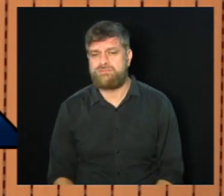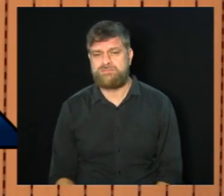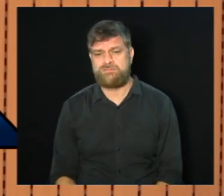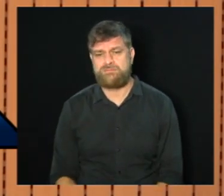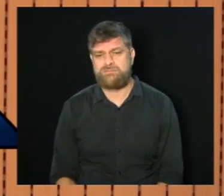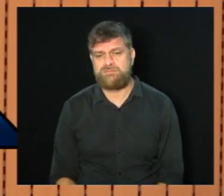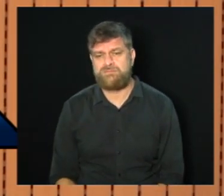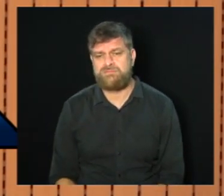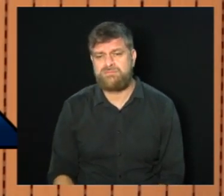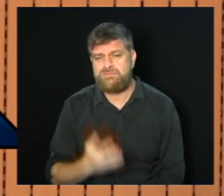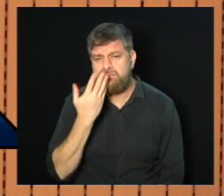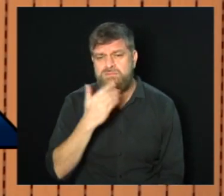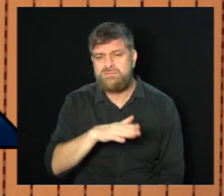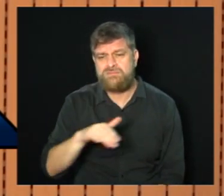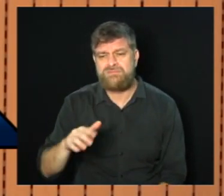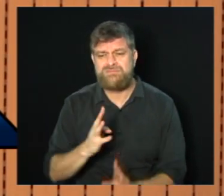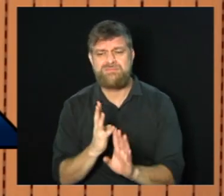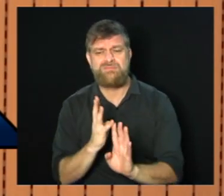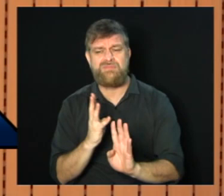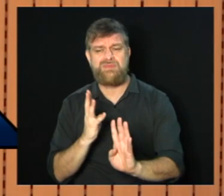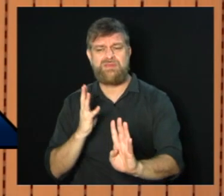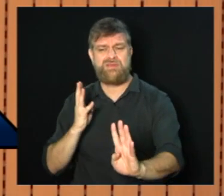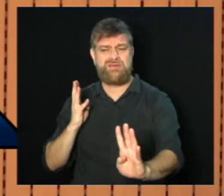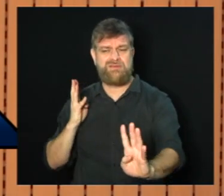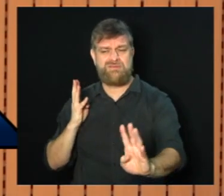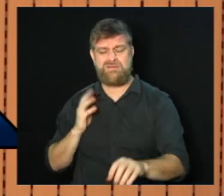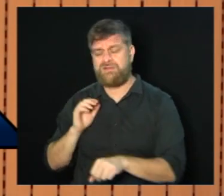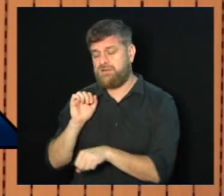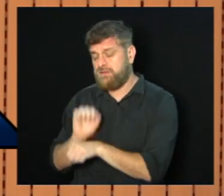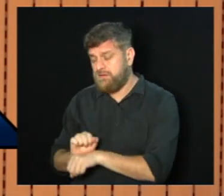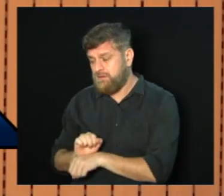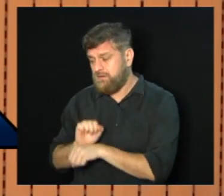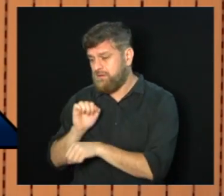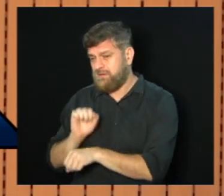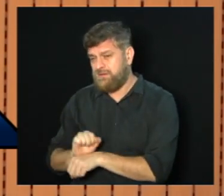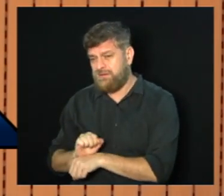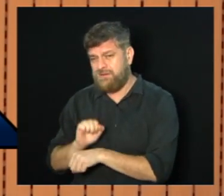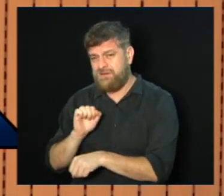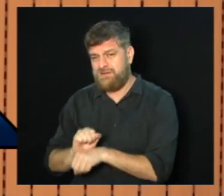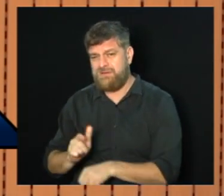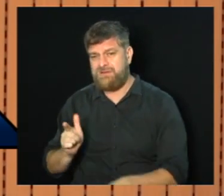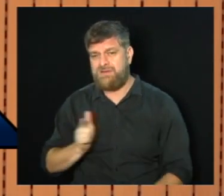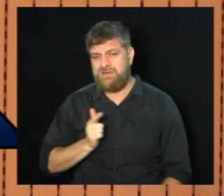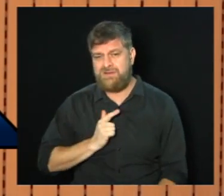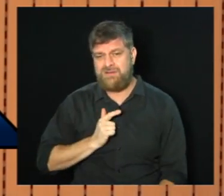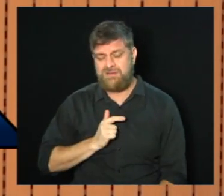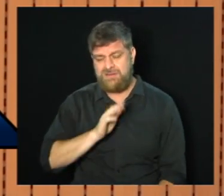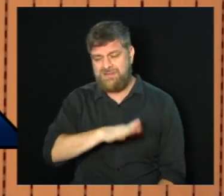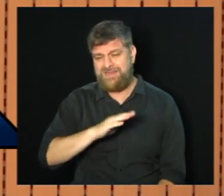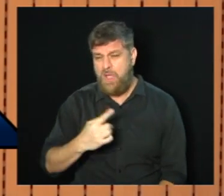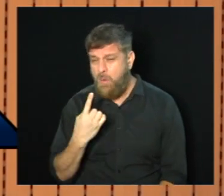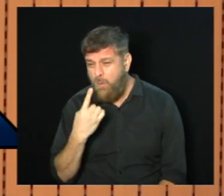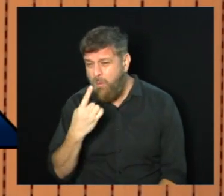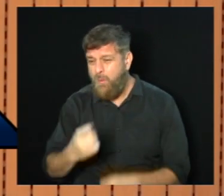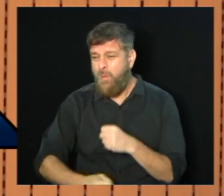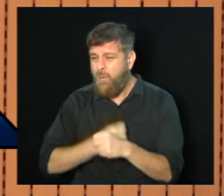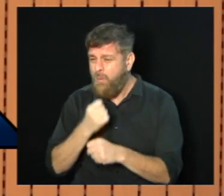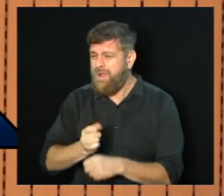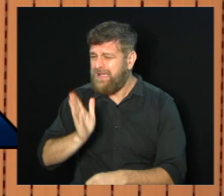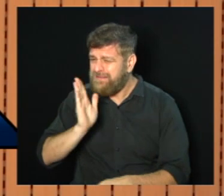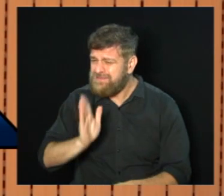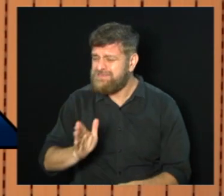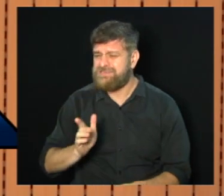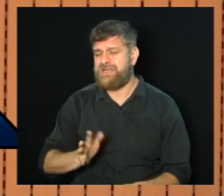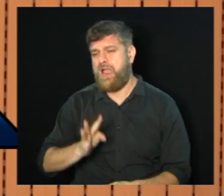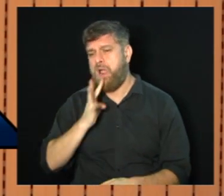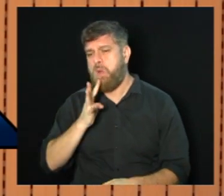E as crianças que estão na fila de espera, que tem criança aí que está um ano. Eu conheço uma senhora que ela veio reclamar